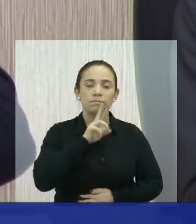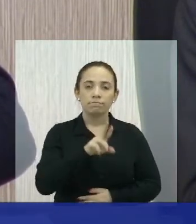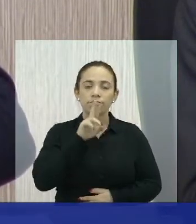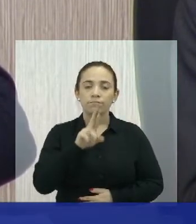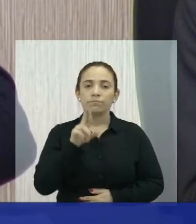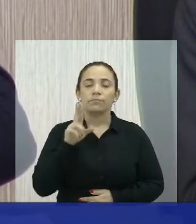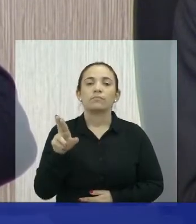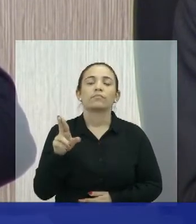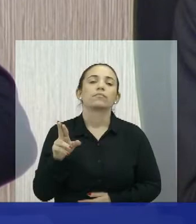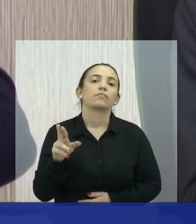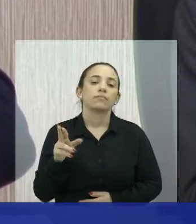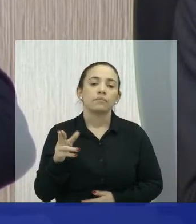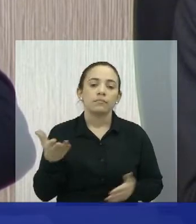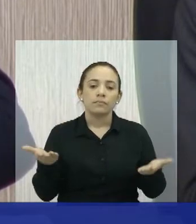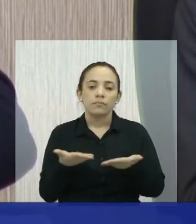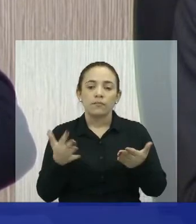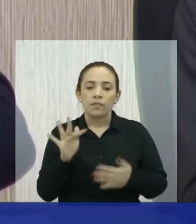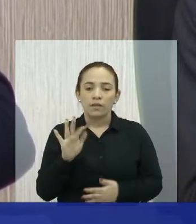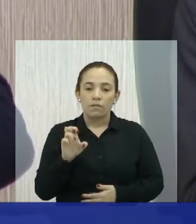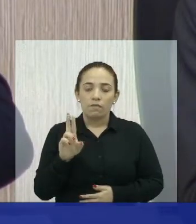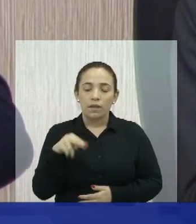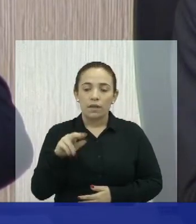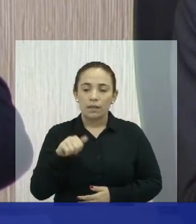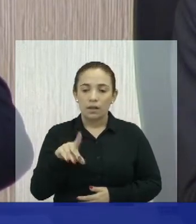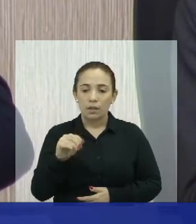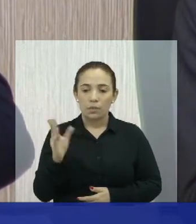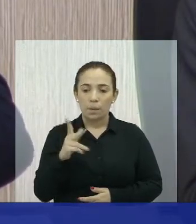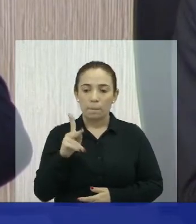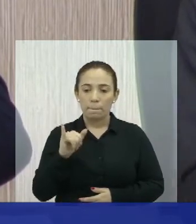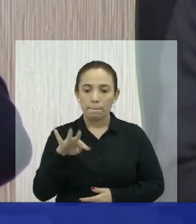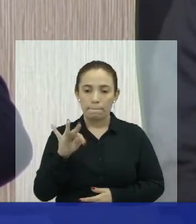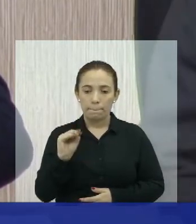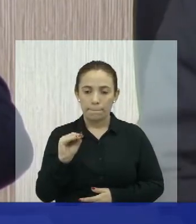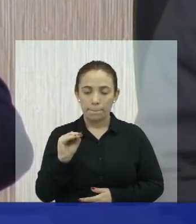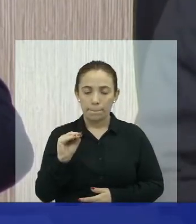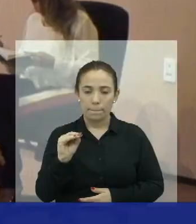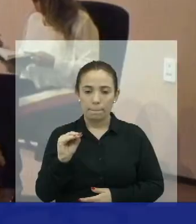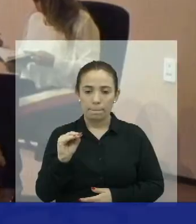suas considerações, passar para o senhor Fernando Pinto.